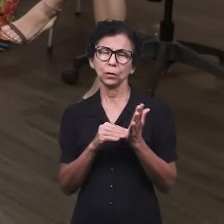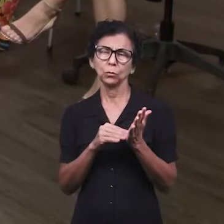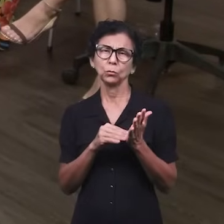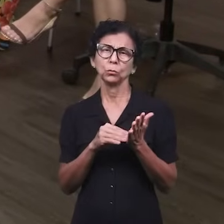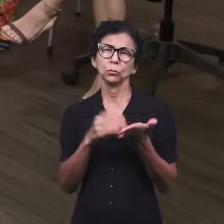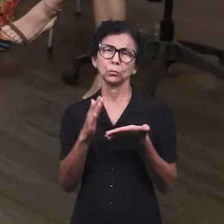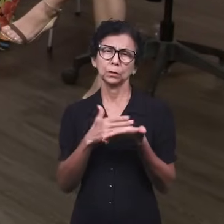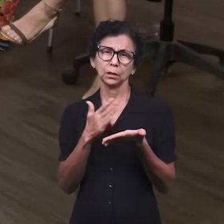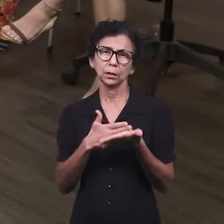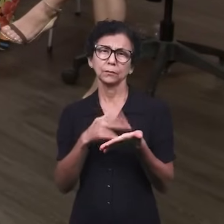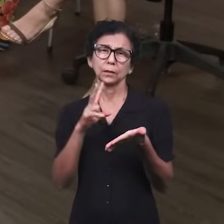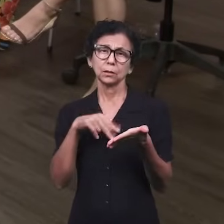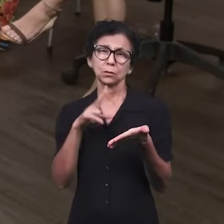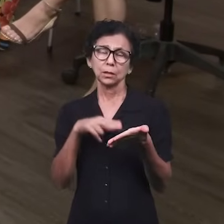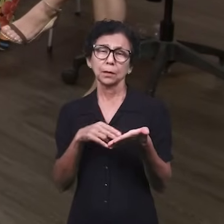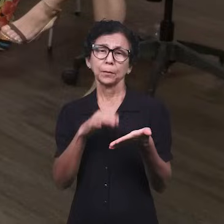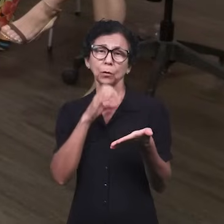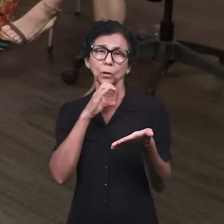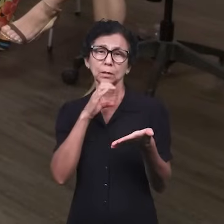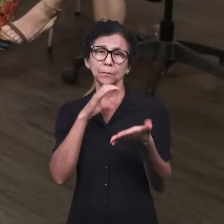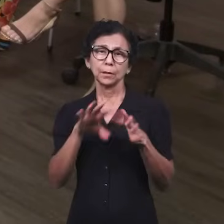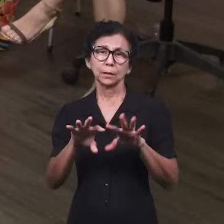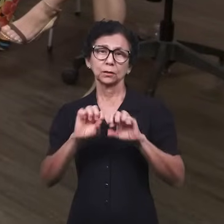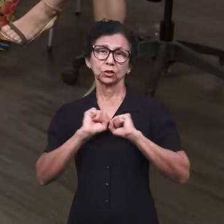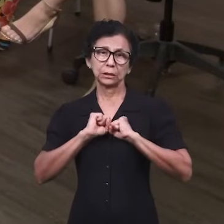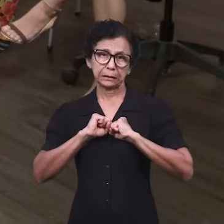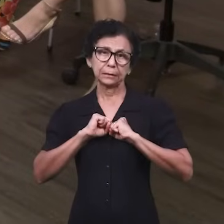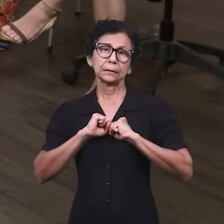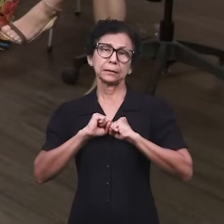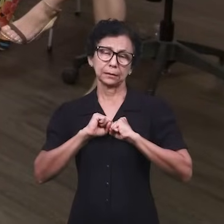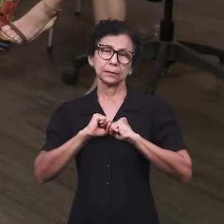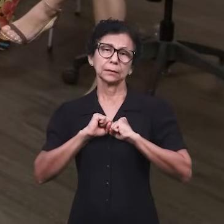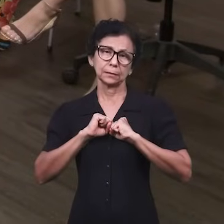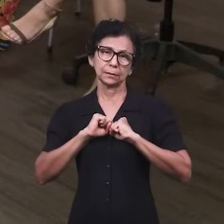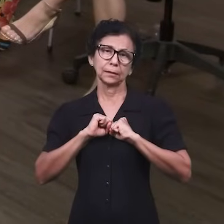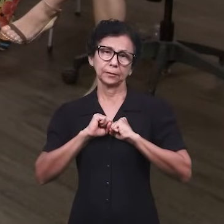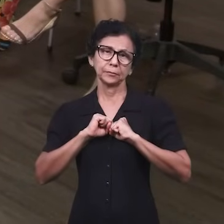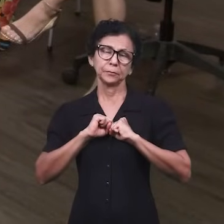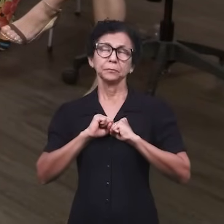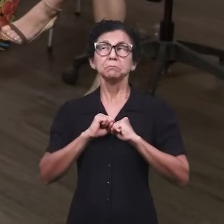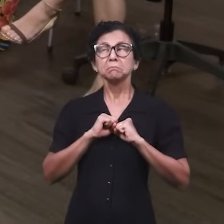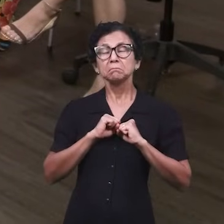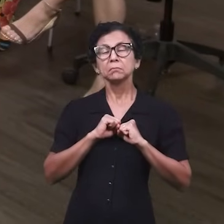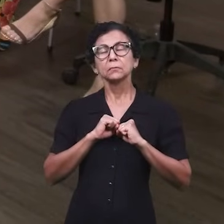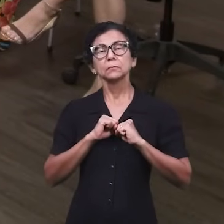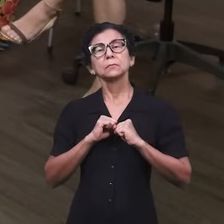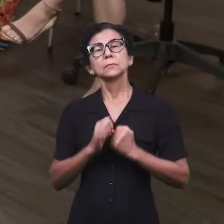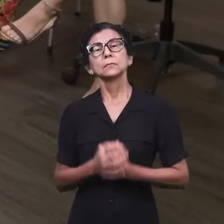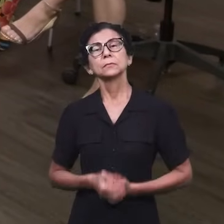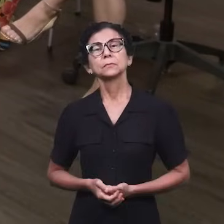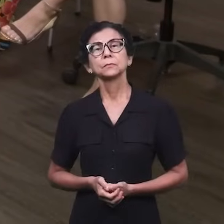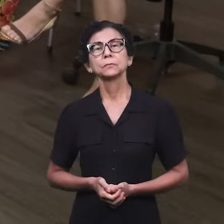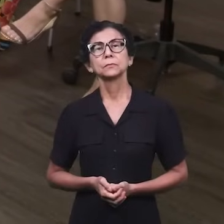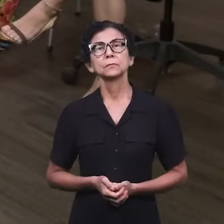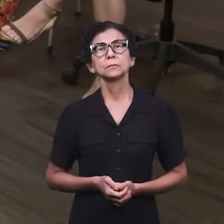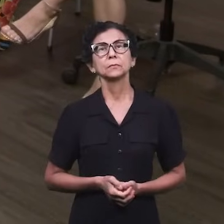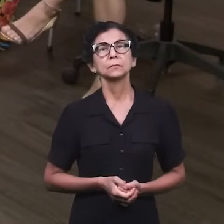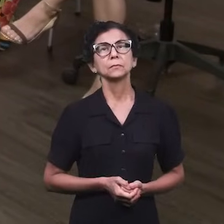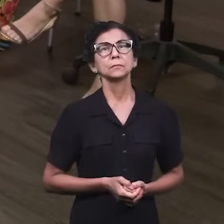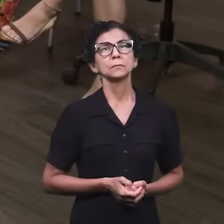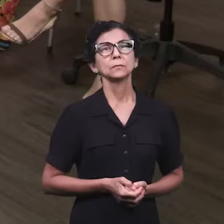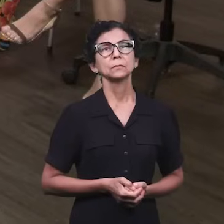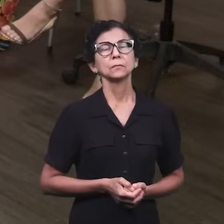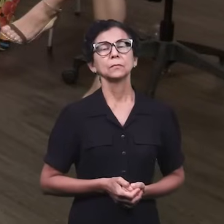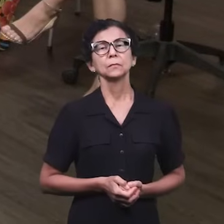intelectual do conhecimento nós estamos sempre e isso é natural do ser humano nós estamos